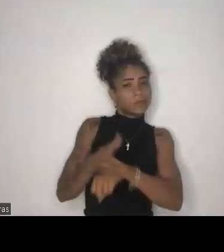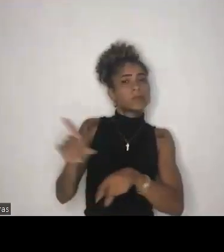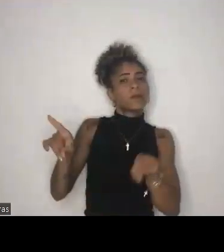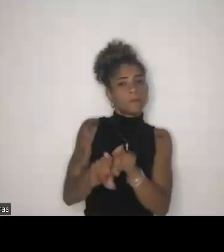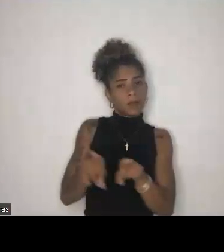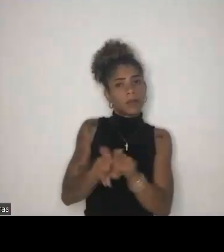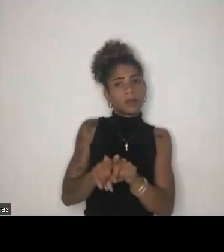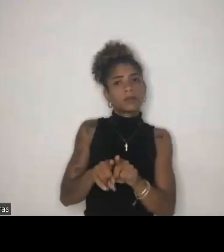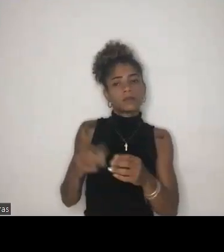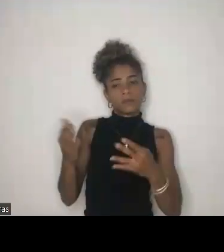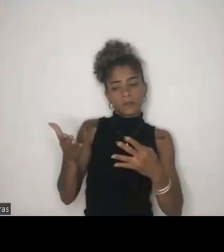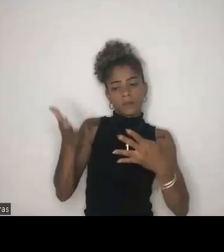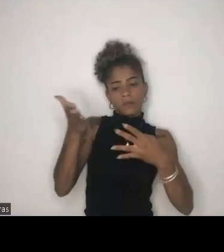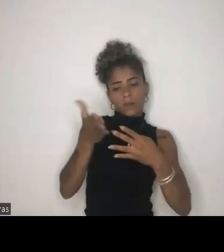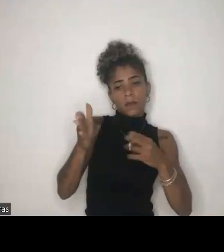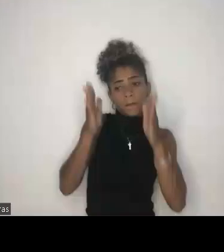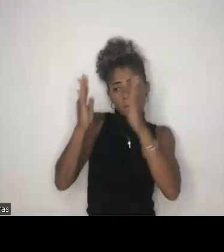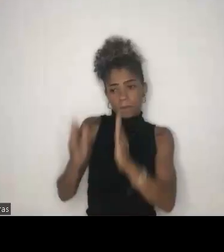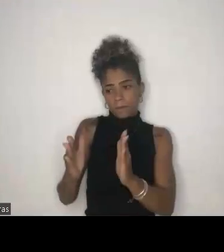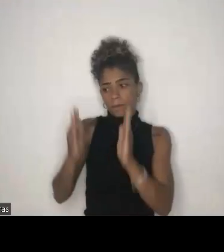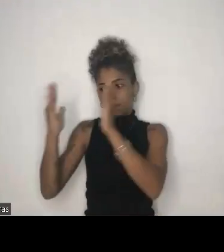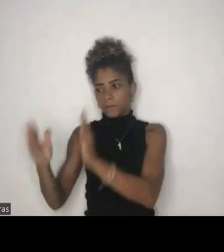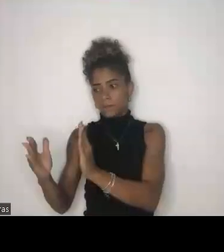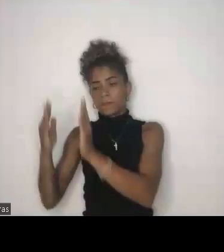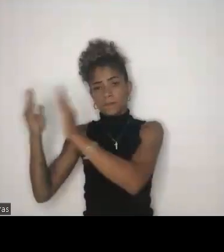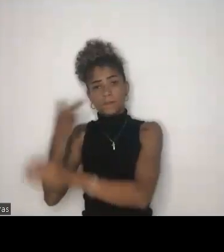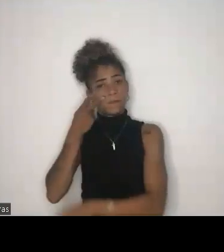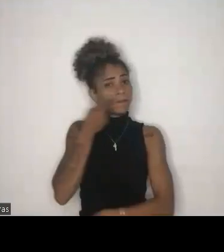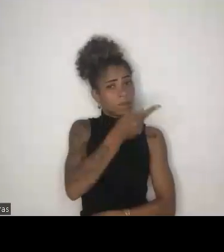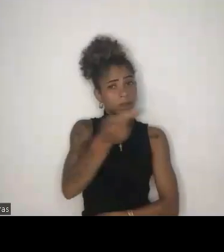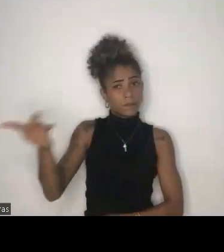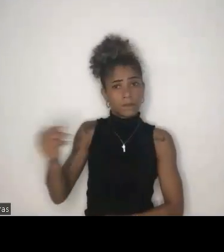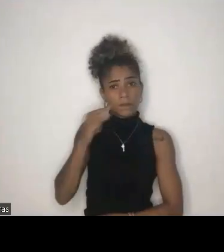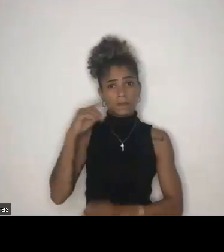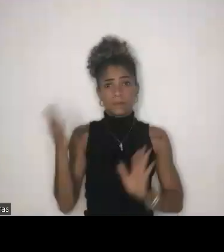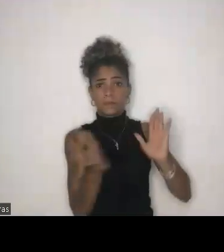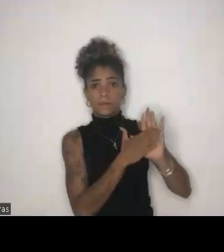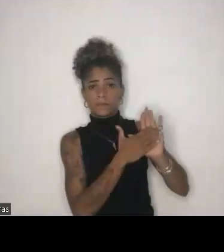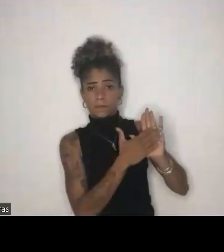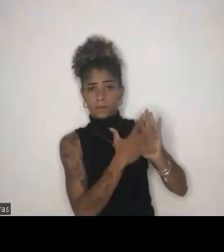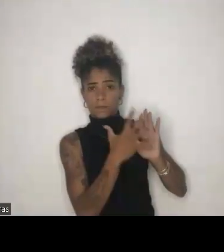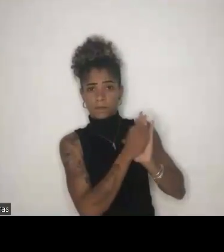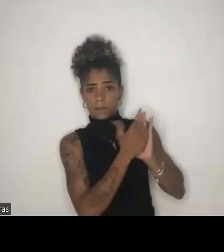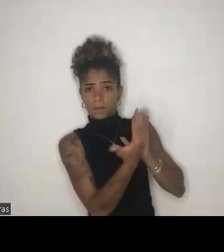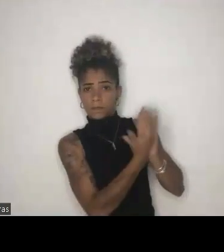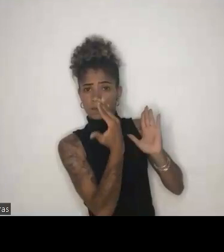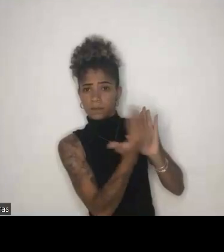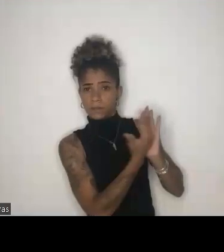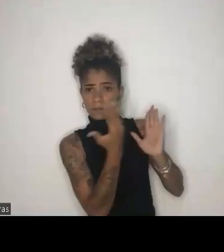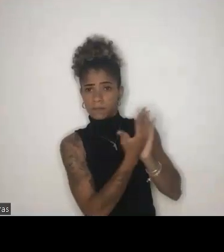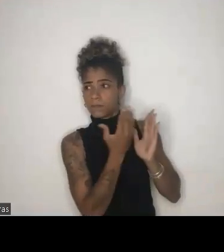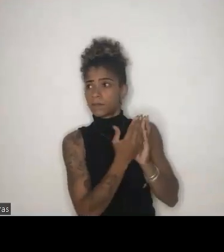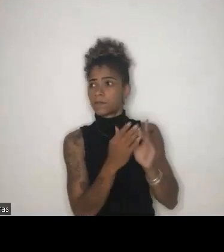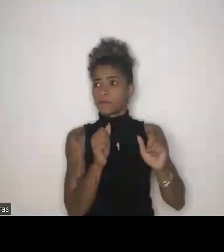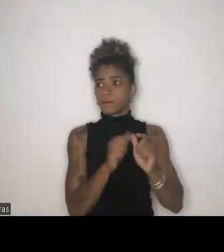intervalos e os meus intervalos Eles são muito visíveis no meu brandbook né O meu brandbook não meu sketchbook